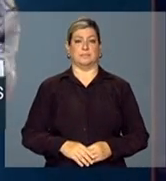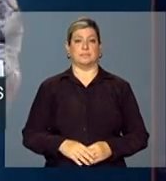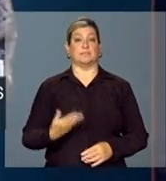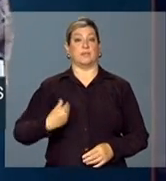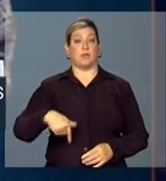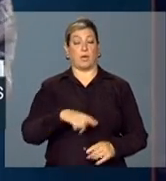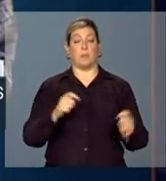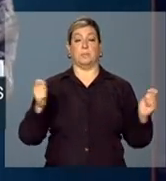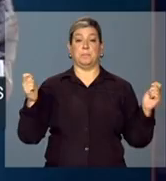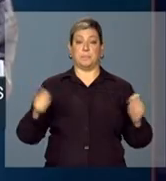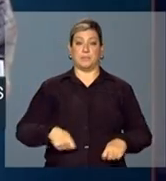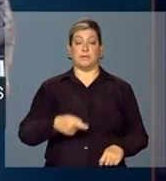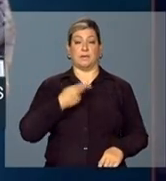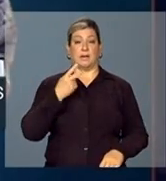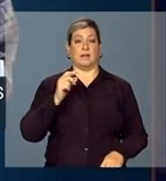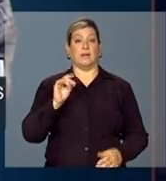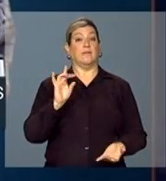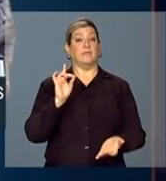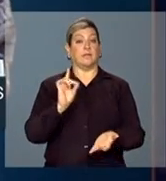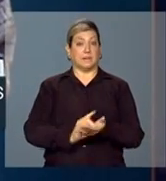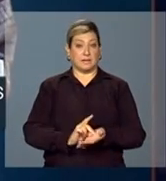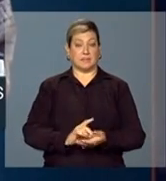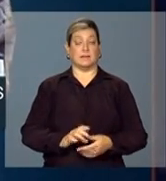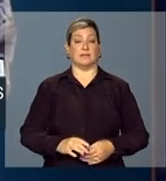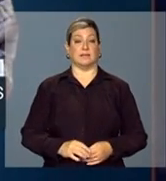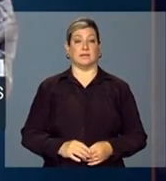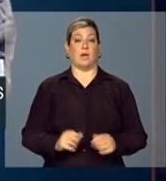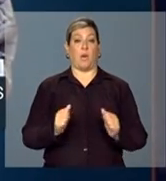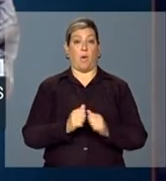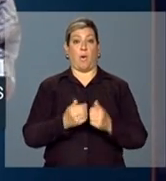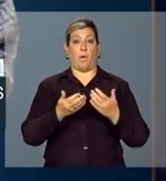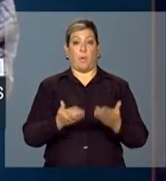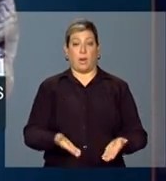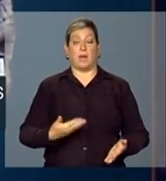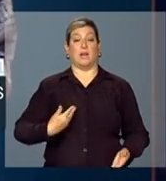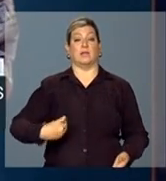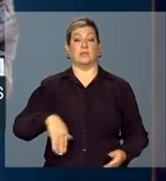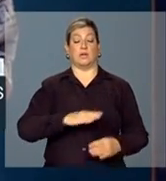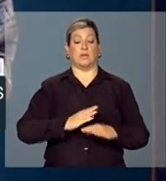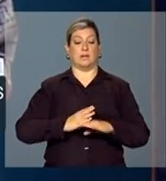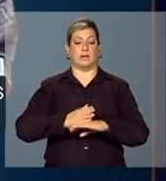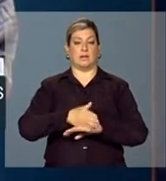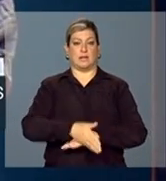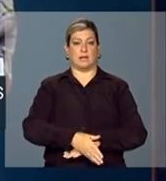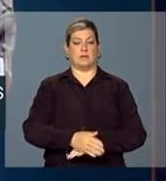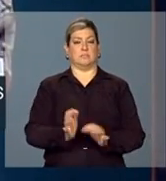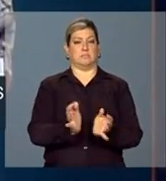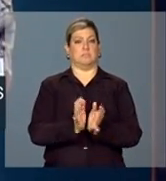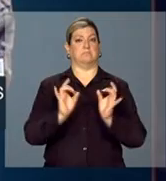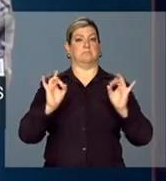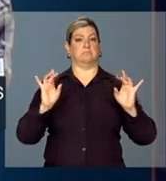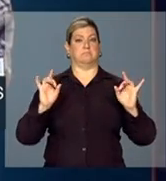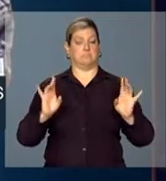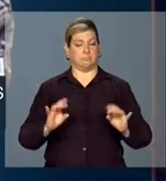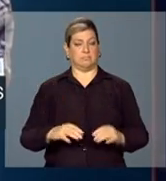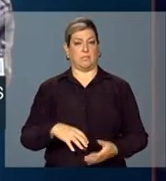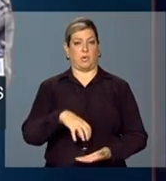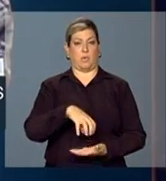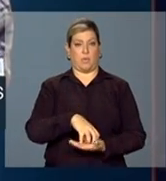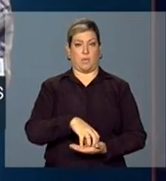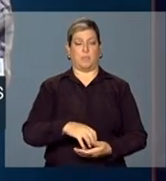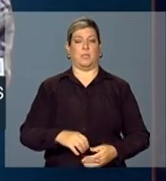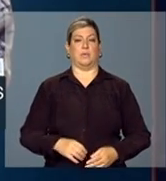Podemos dizer que, de fato, com ela nós entramos num seleto grupo que